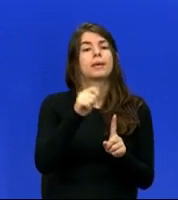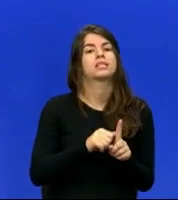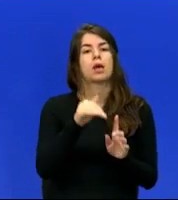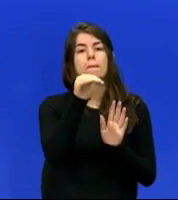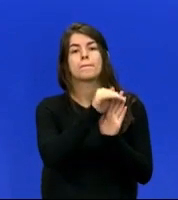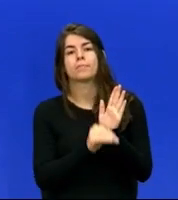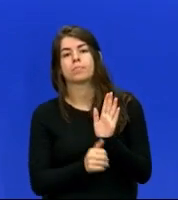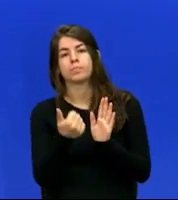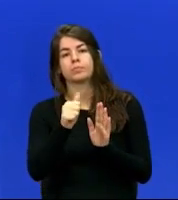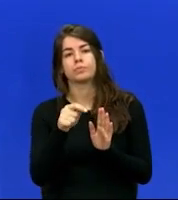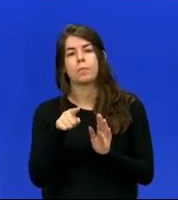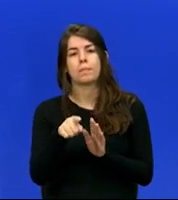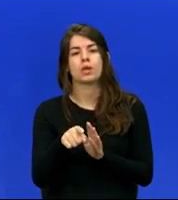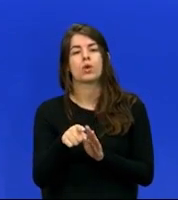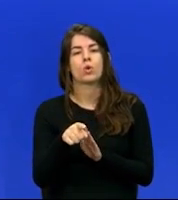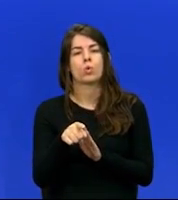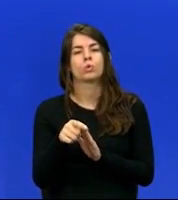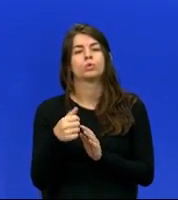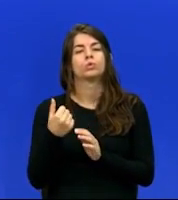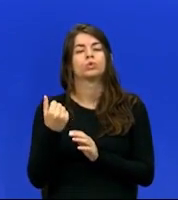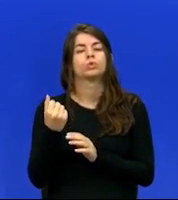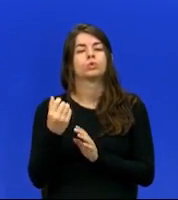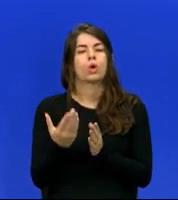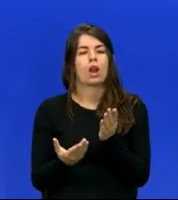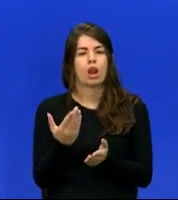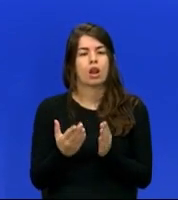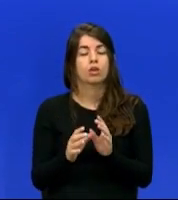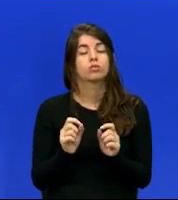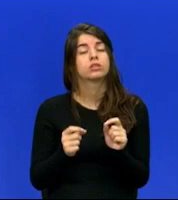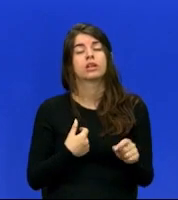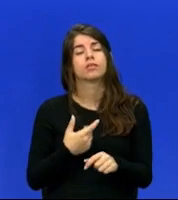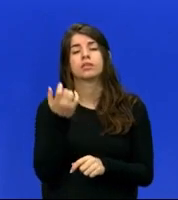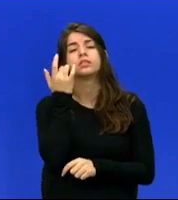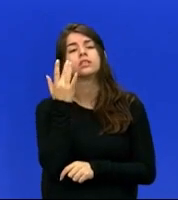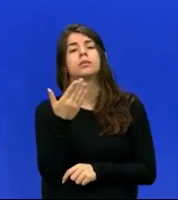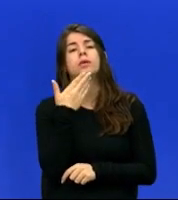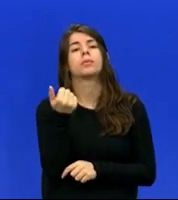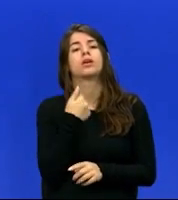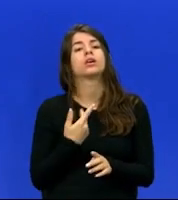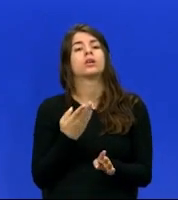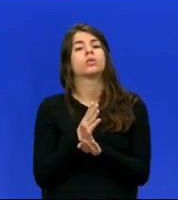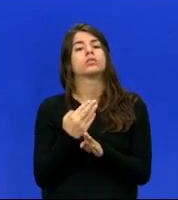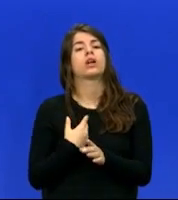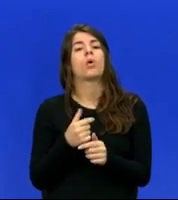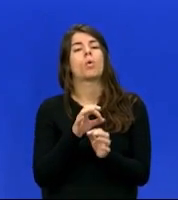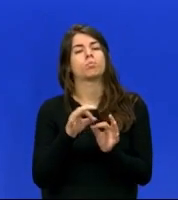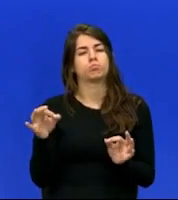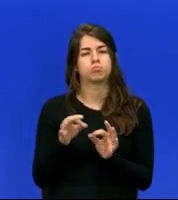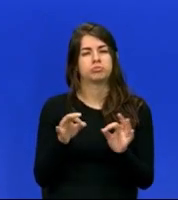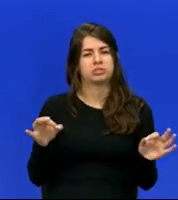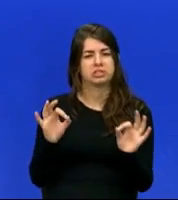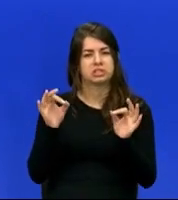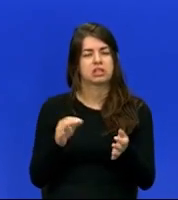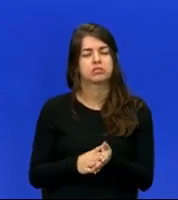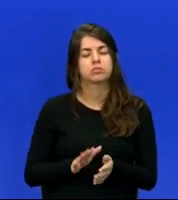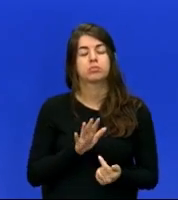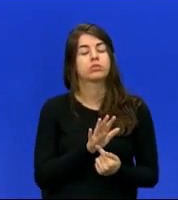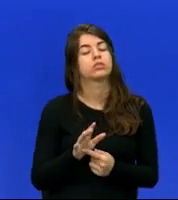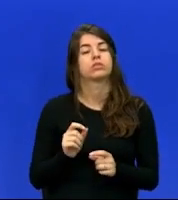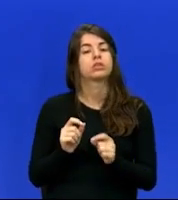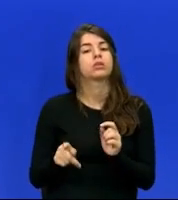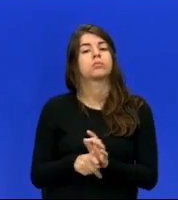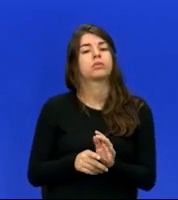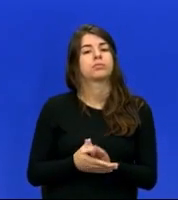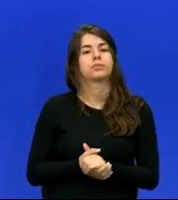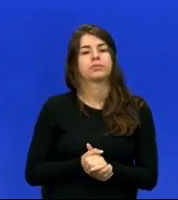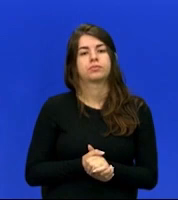a 11.000 toneladas. O que eu tenho? O que facilita bastante para você encontrar a área é representar